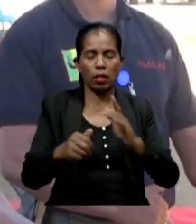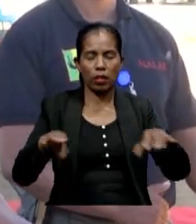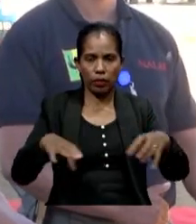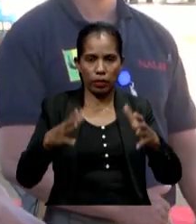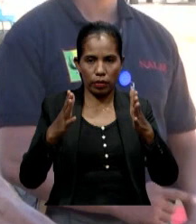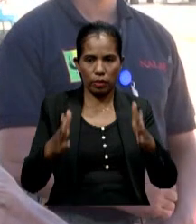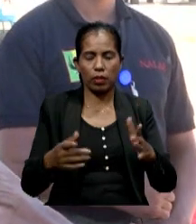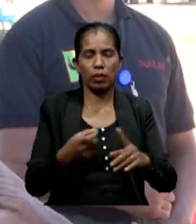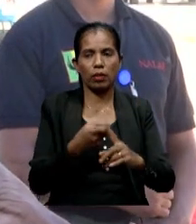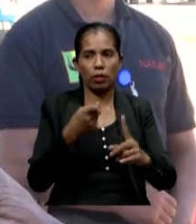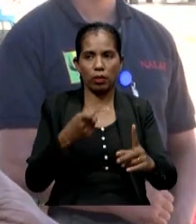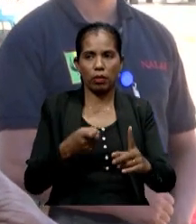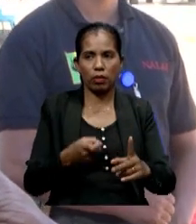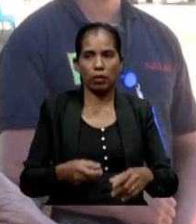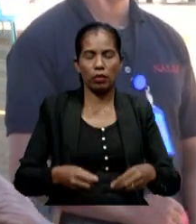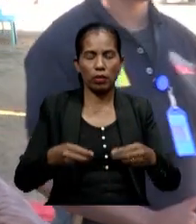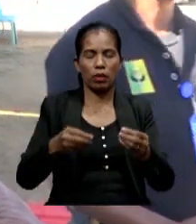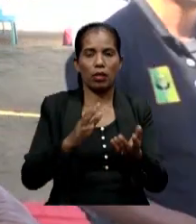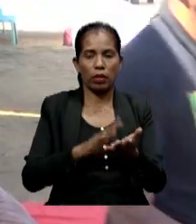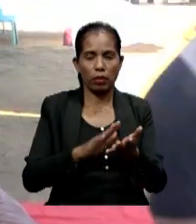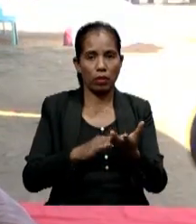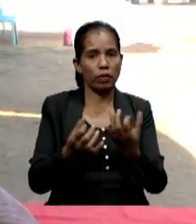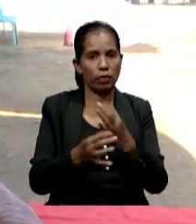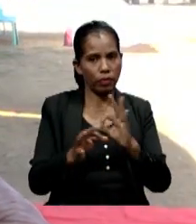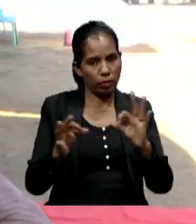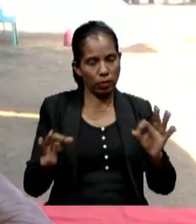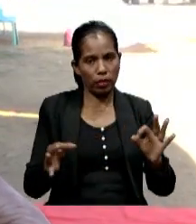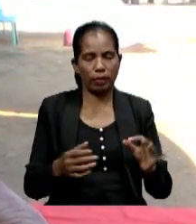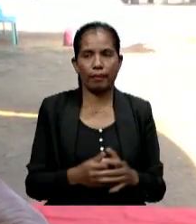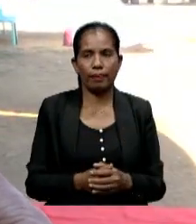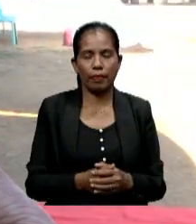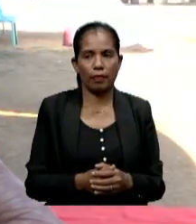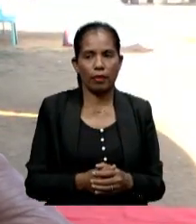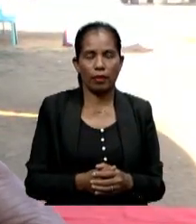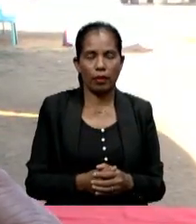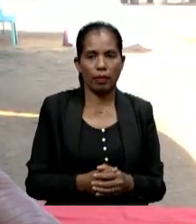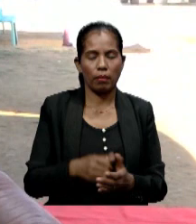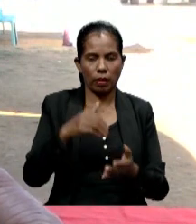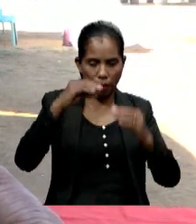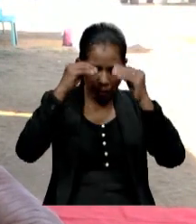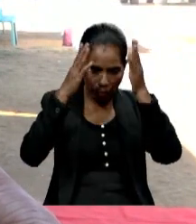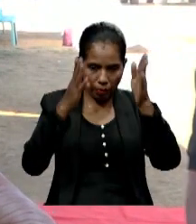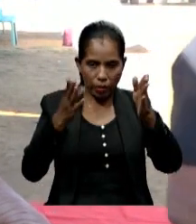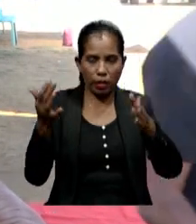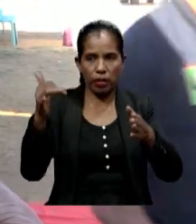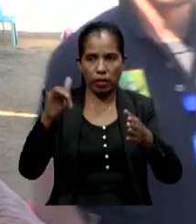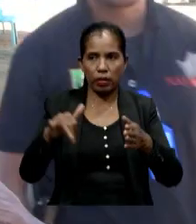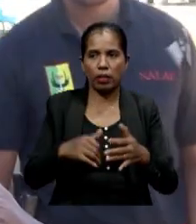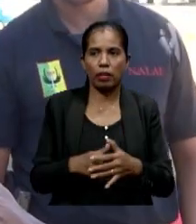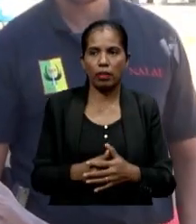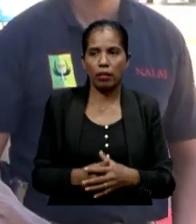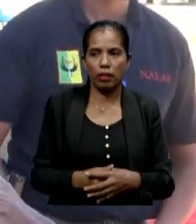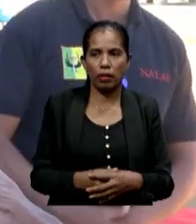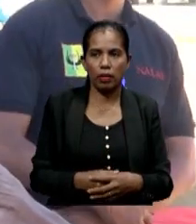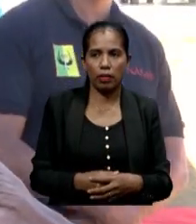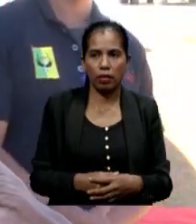lehusi fresa volta studu, nebe ba leliu ba docente sira, tanto in so superior